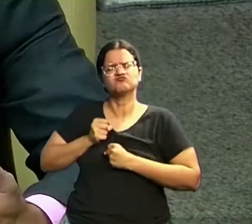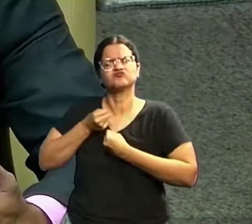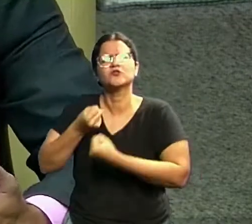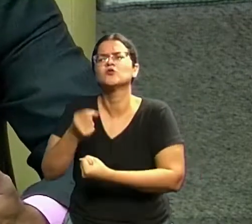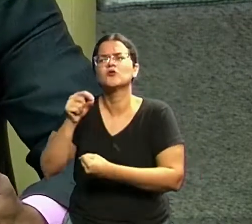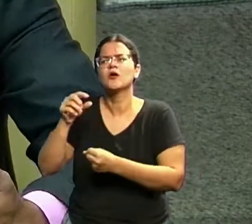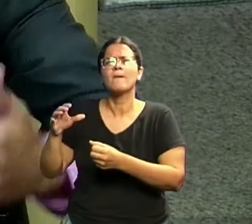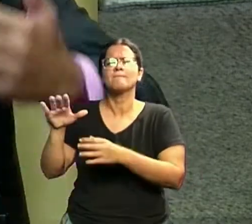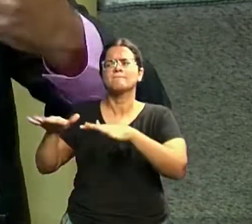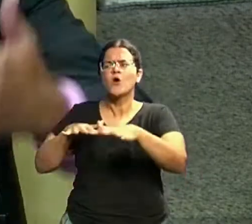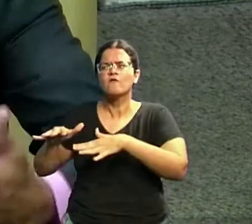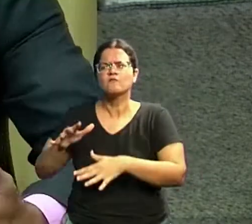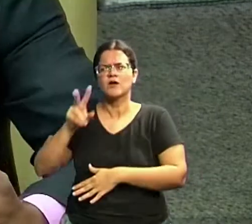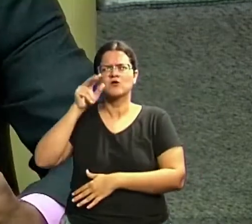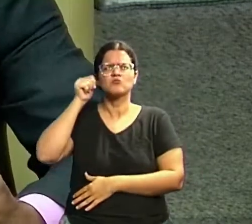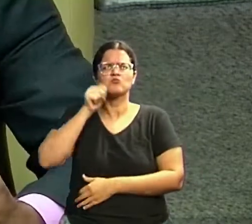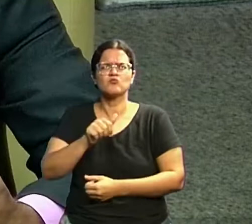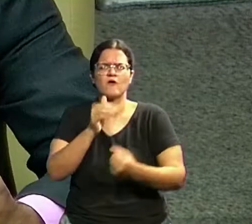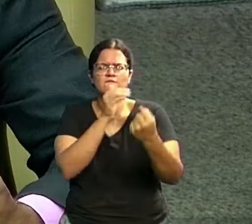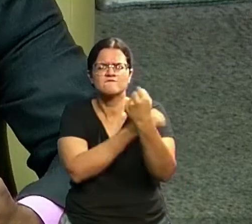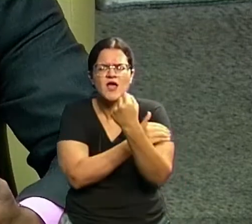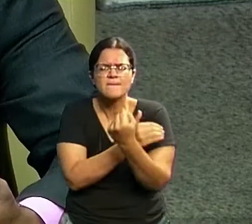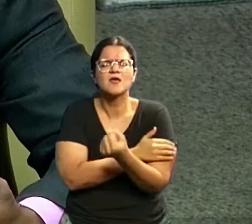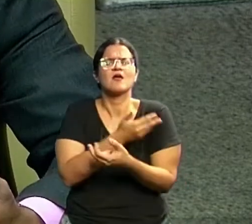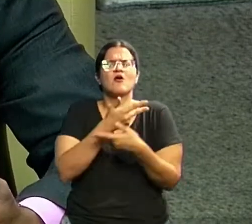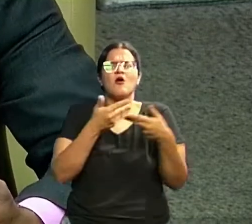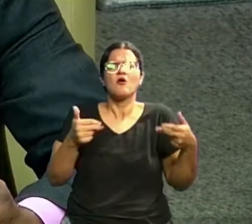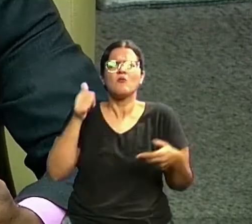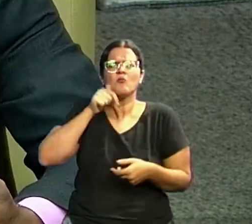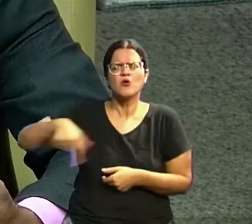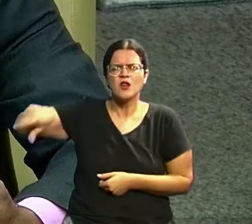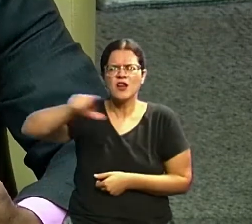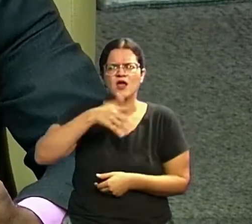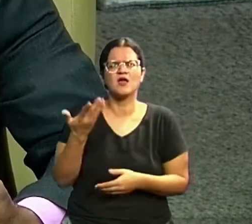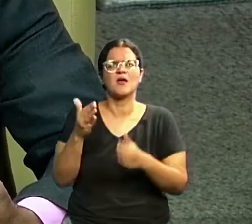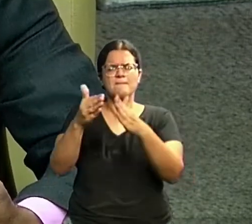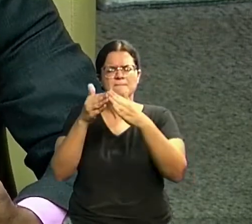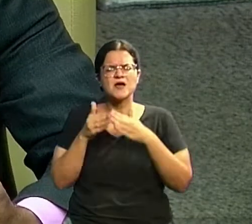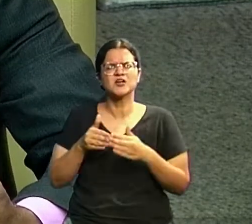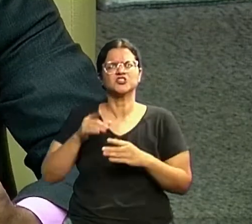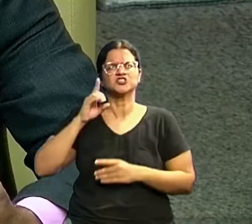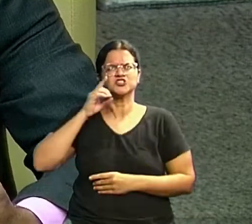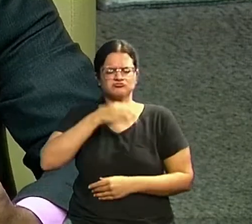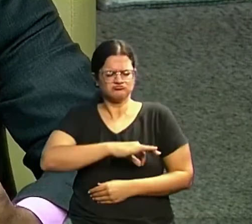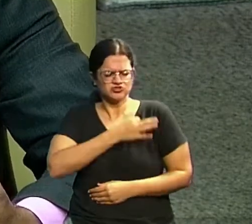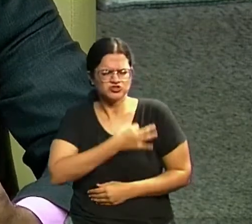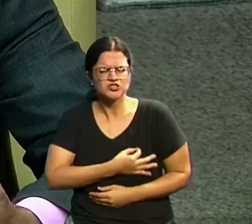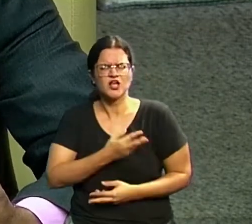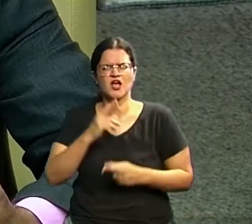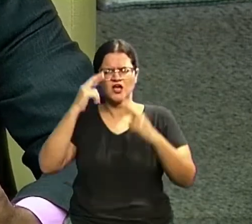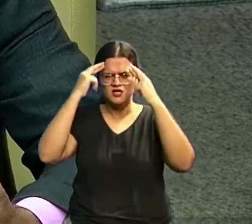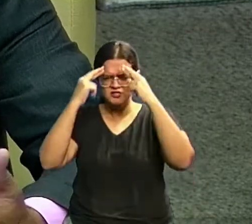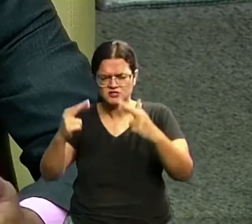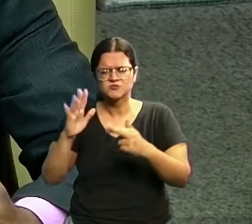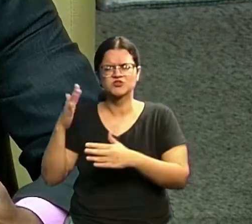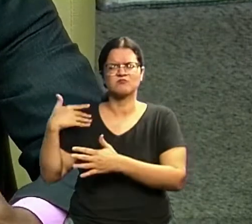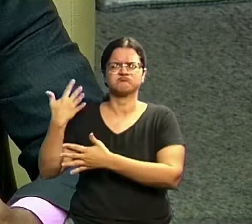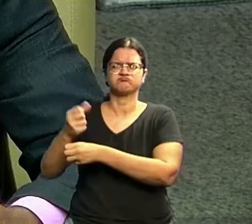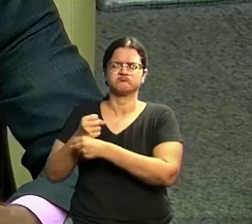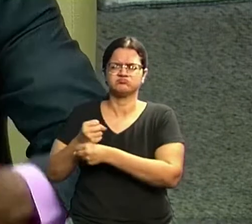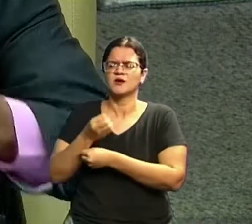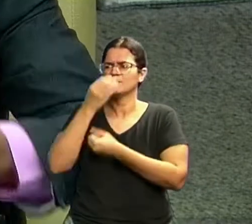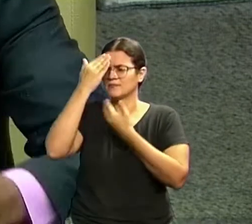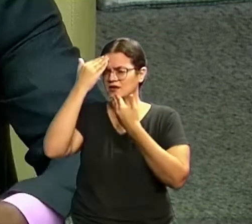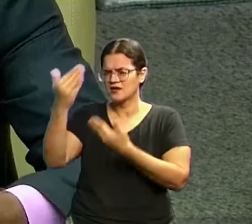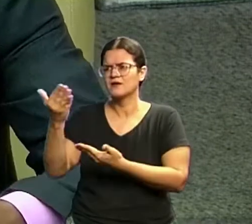o movimento feminista, com as mulheres que exigem dignidade e respeito, e há muito tempo vem tratando essa pauta. Muito obrigado,